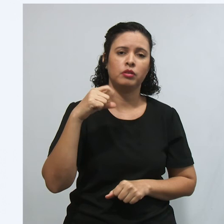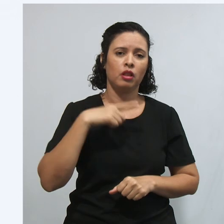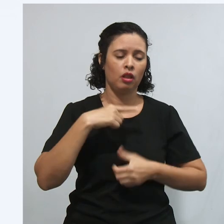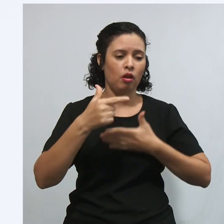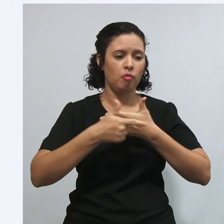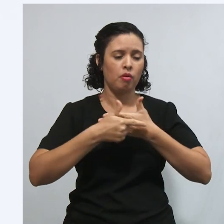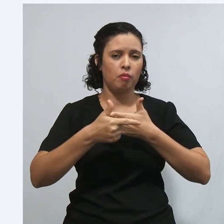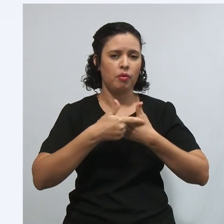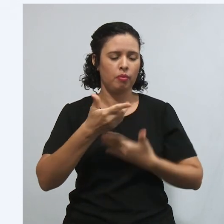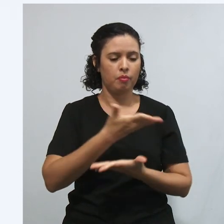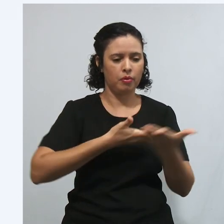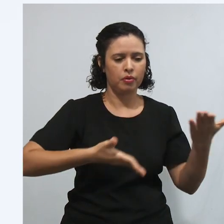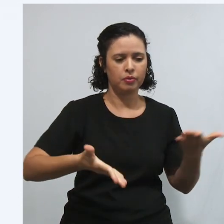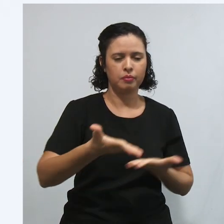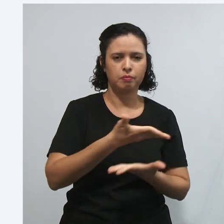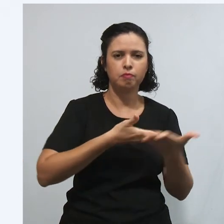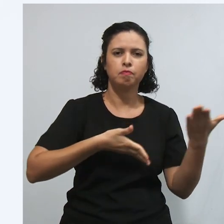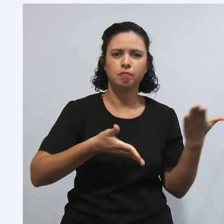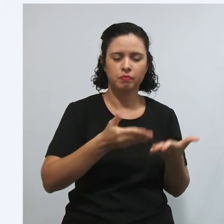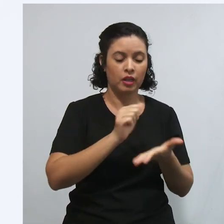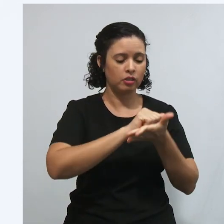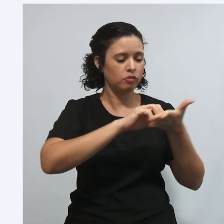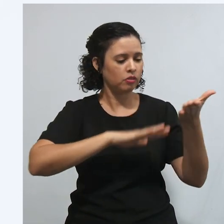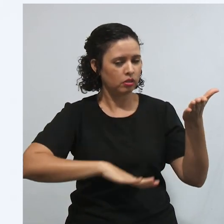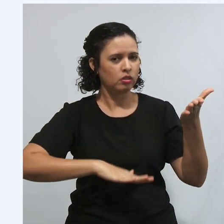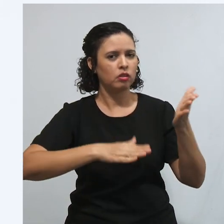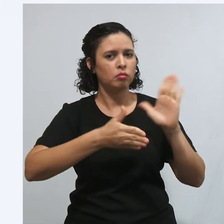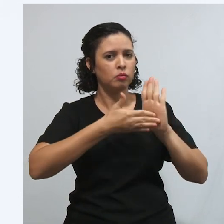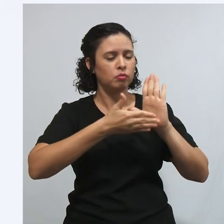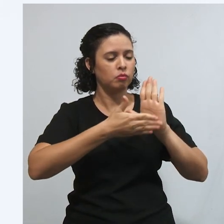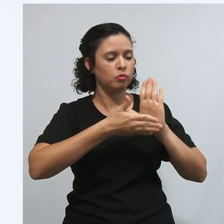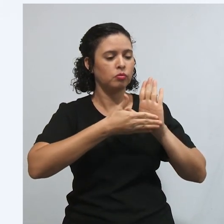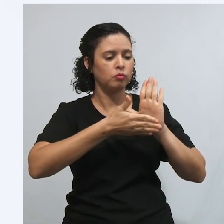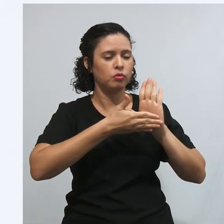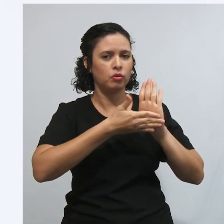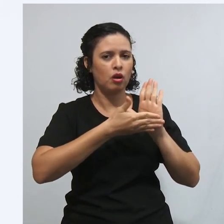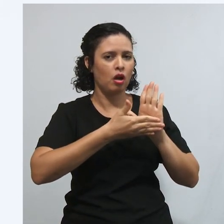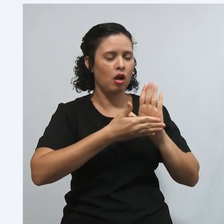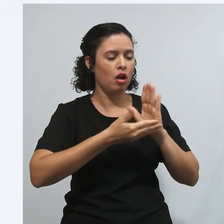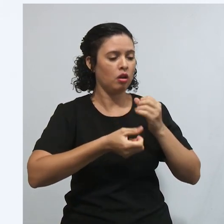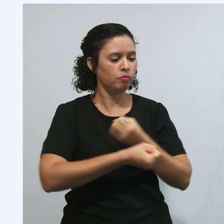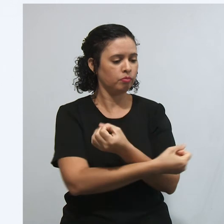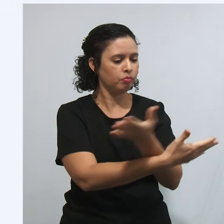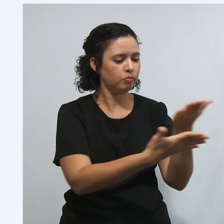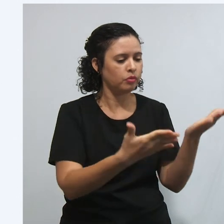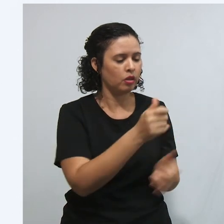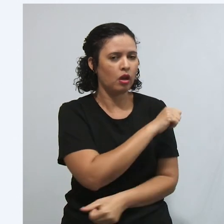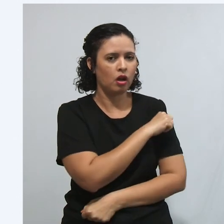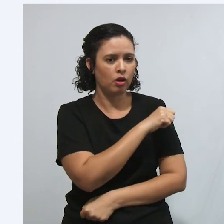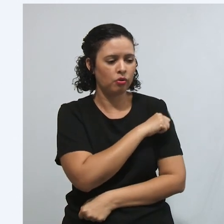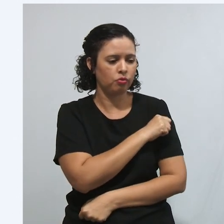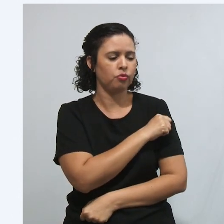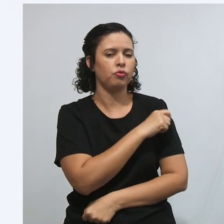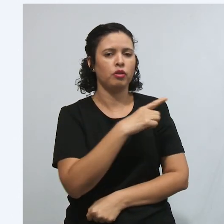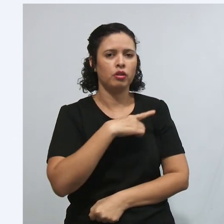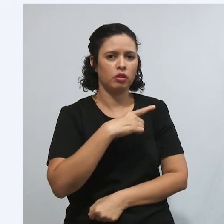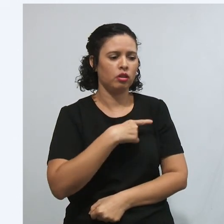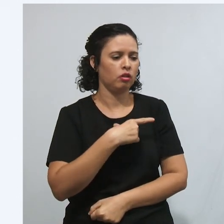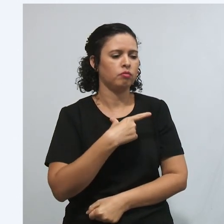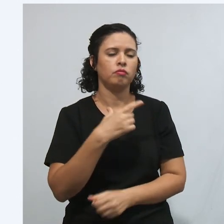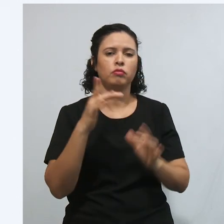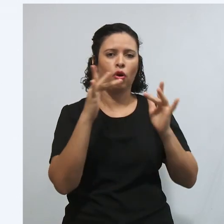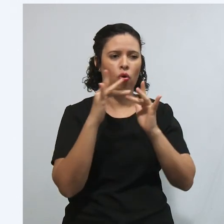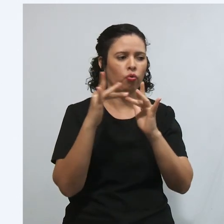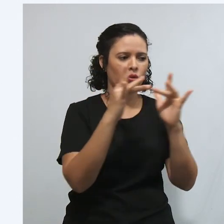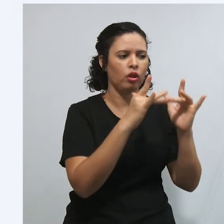assumindo o papel de mediação. Então, é a atividade que o professor propõe que vai ser esse elemento mediador entre os dois polos da relação.